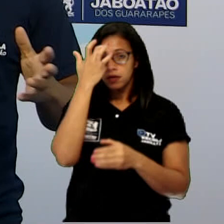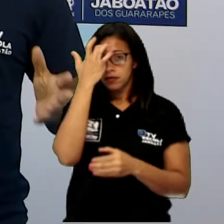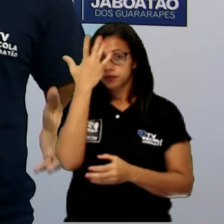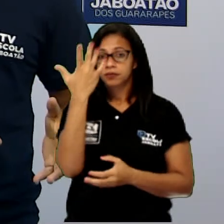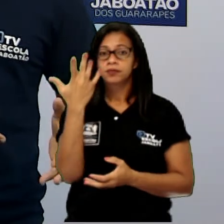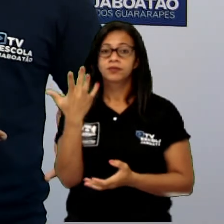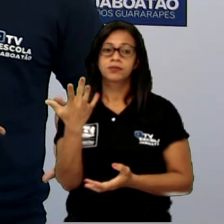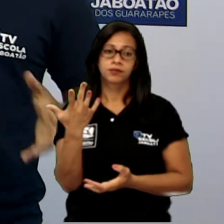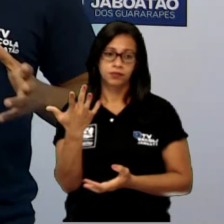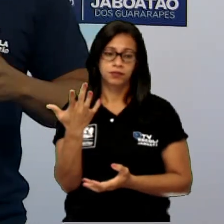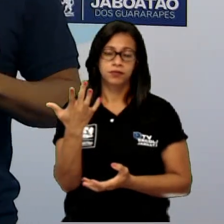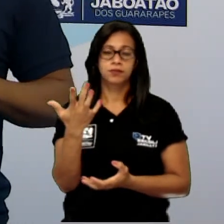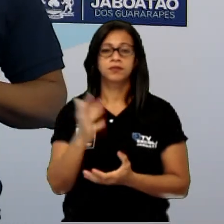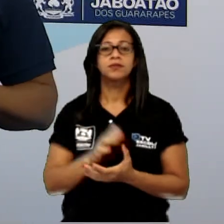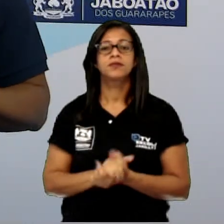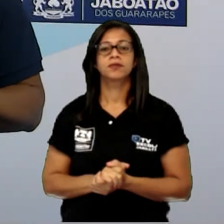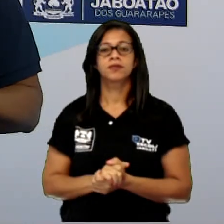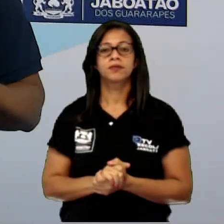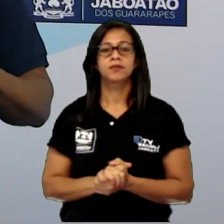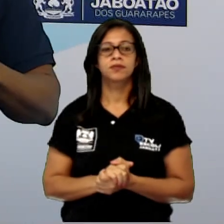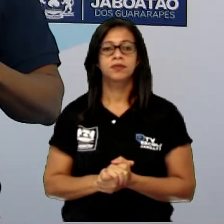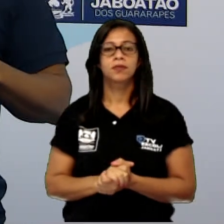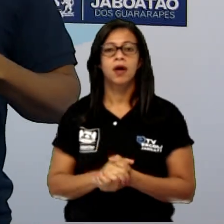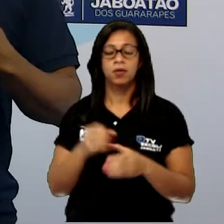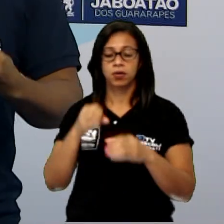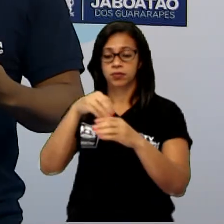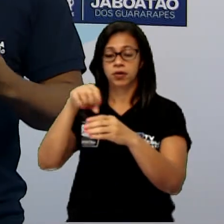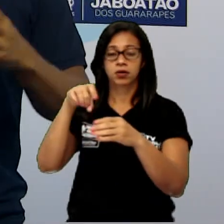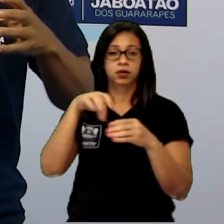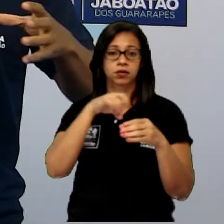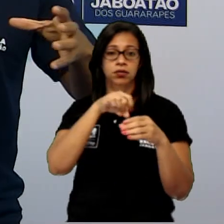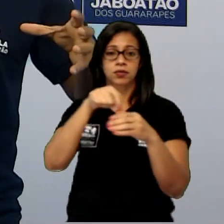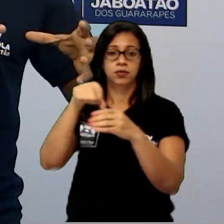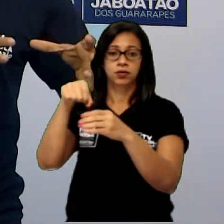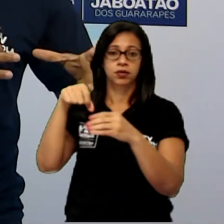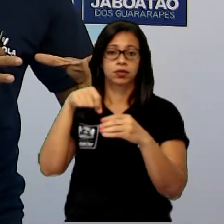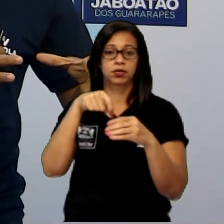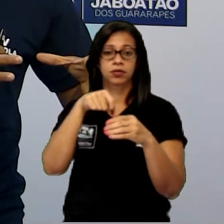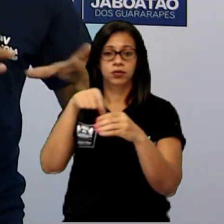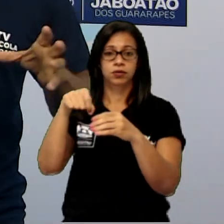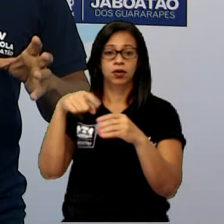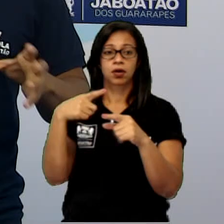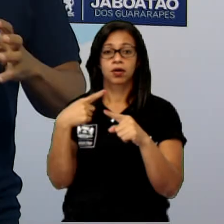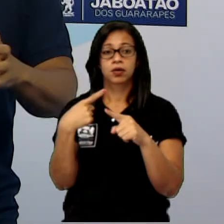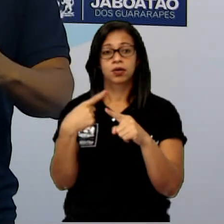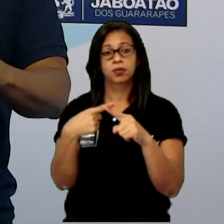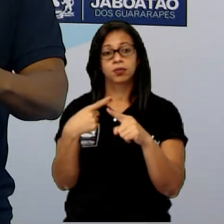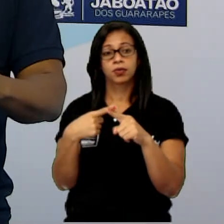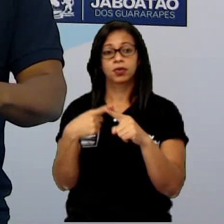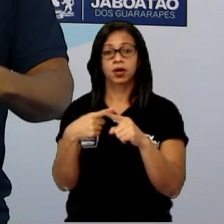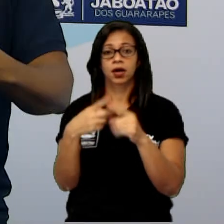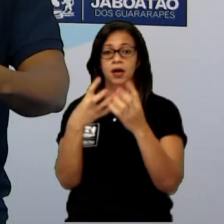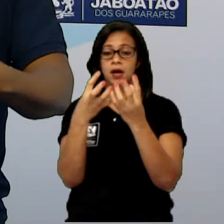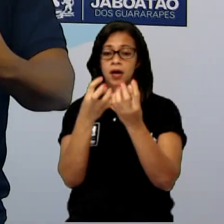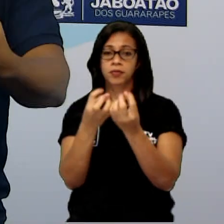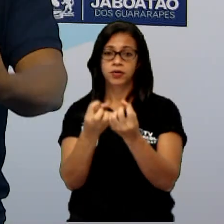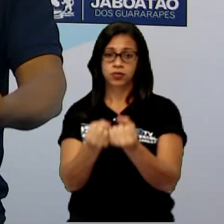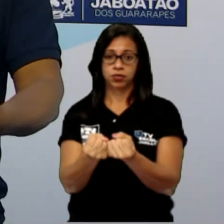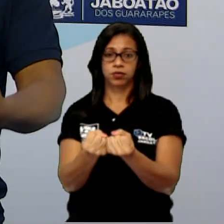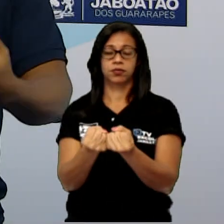trabalho com a vegetação. E por ele manter mais a água e manter também mais